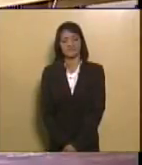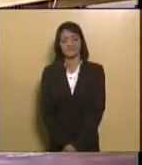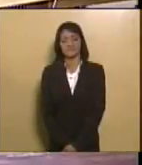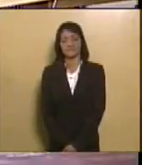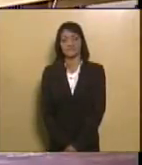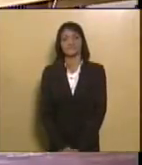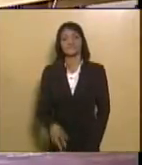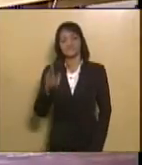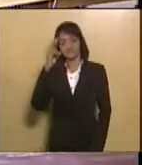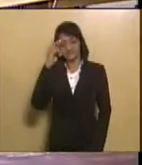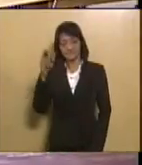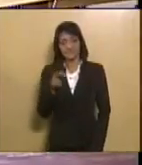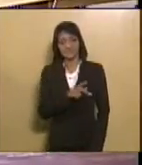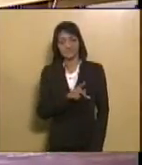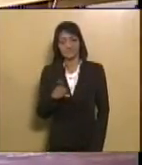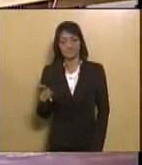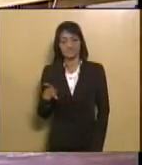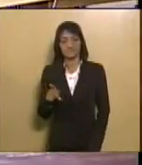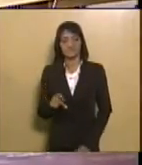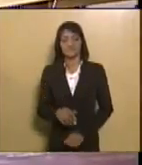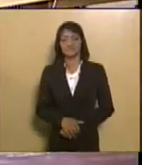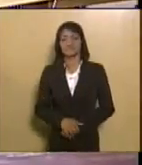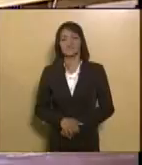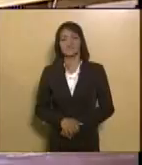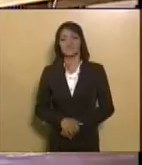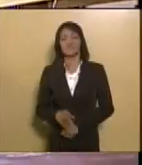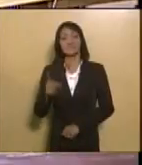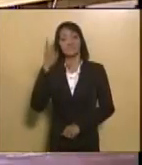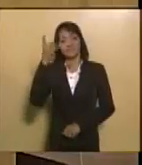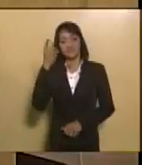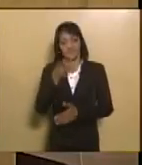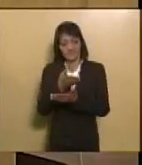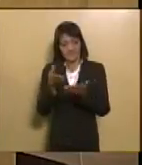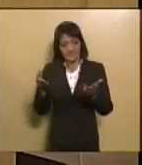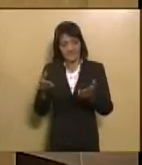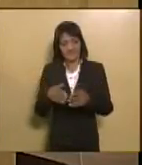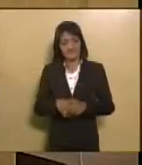Senhor presidente, senhoras e senhores deputados,